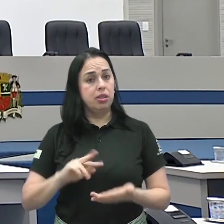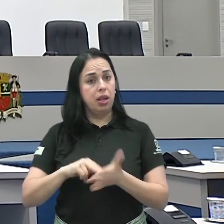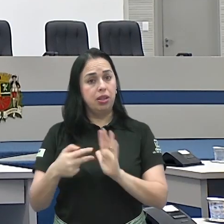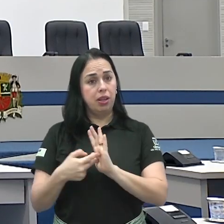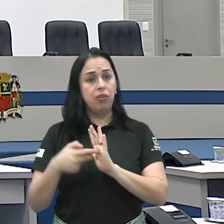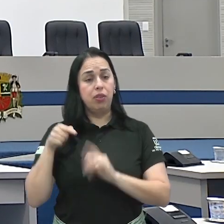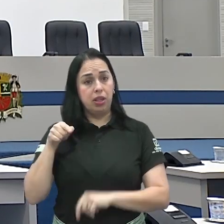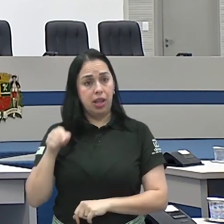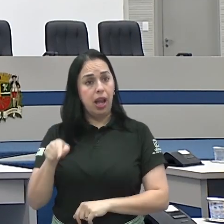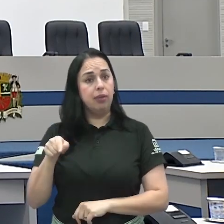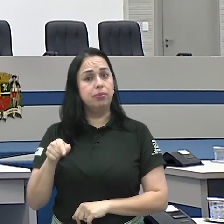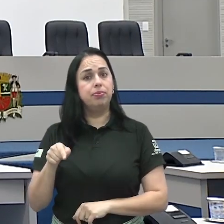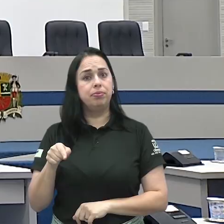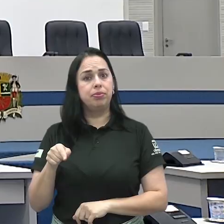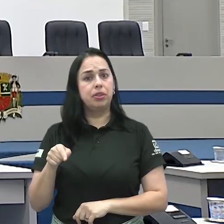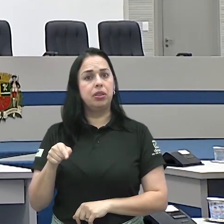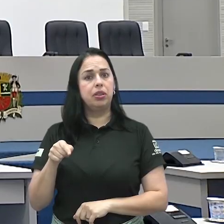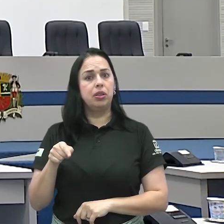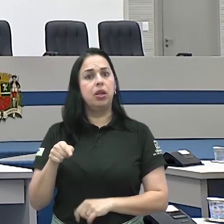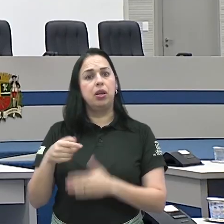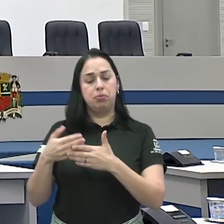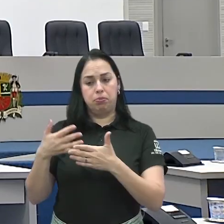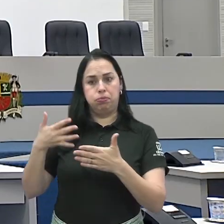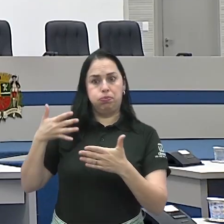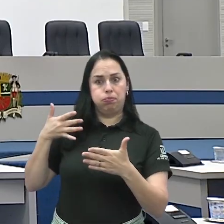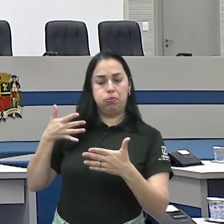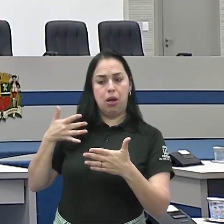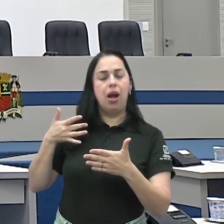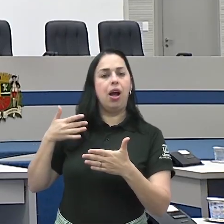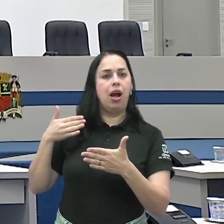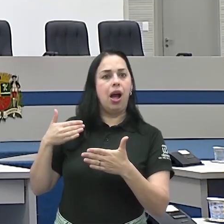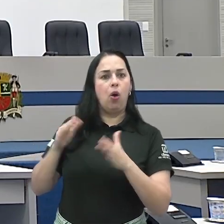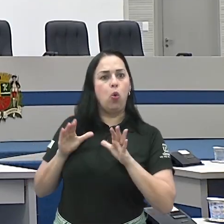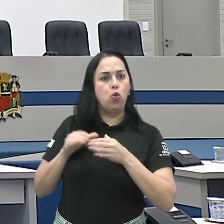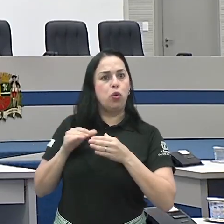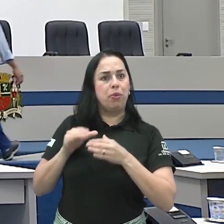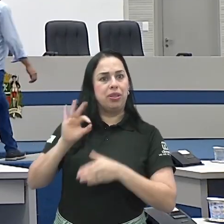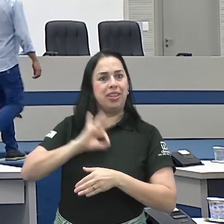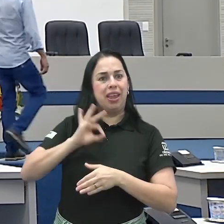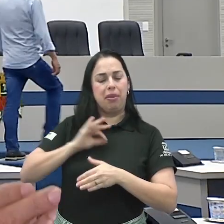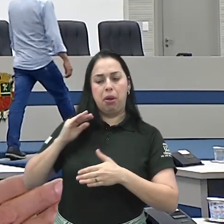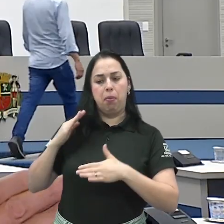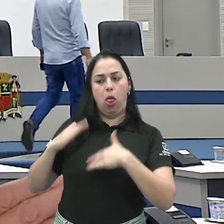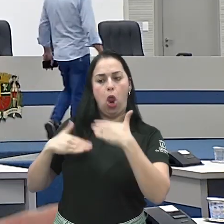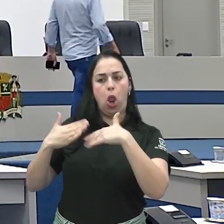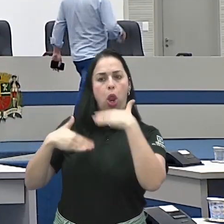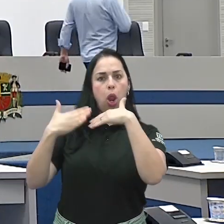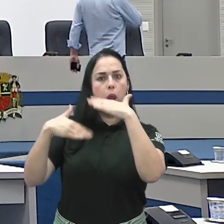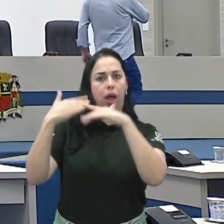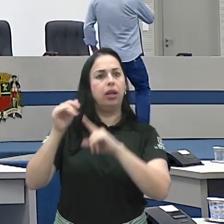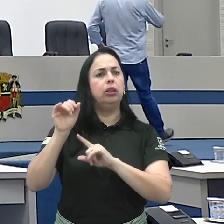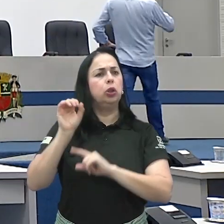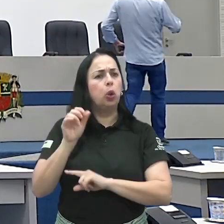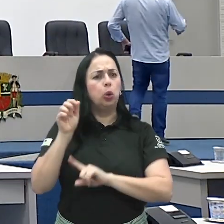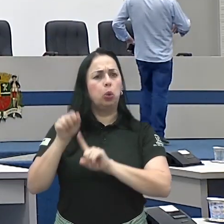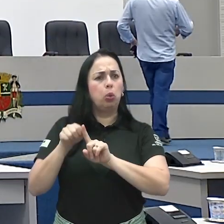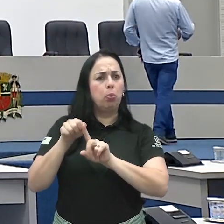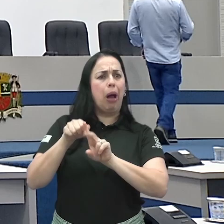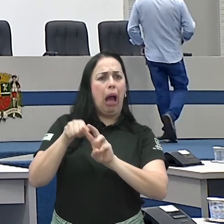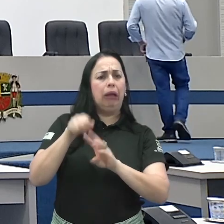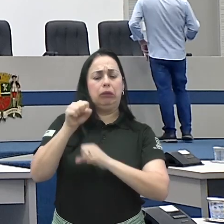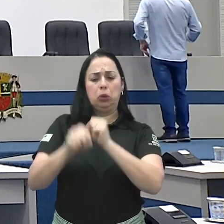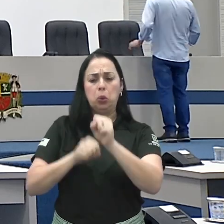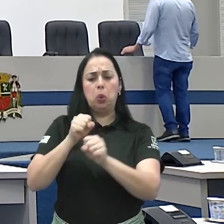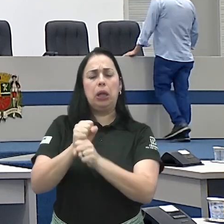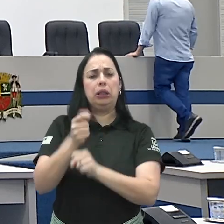Isso mostra o quanto que evoluiu a nossa Guarda Municipal, né? Isso vai sendo construído mês a mês,